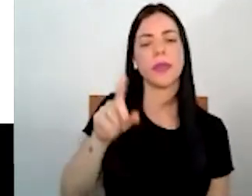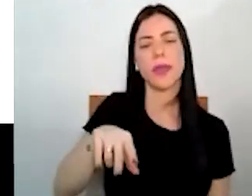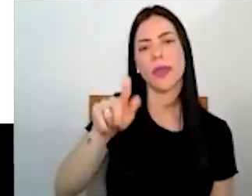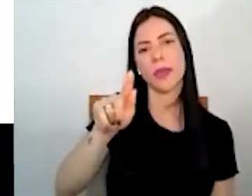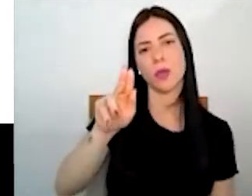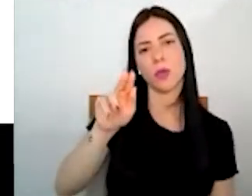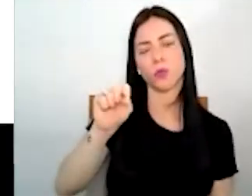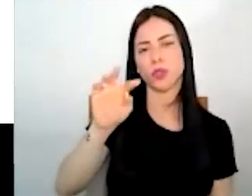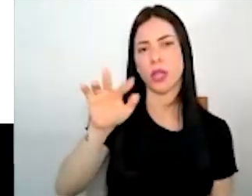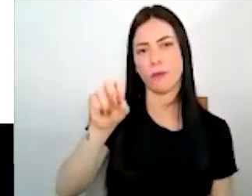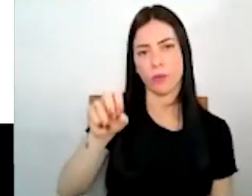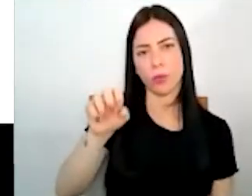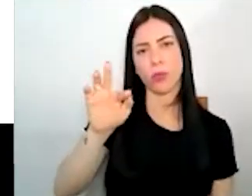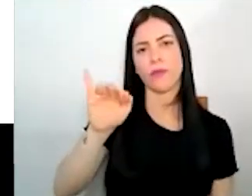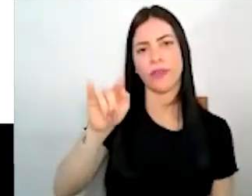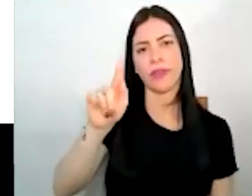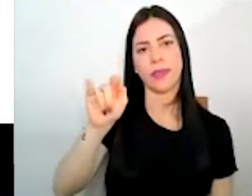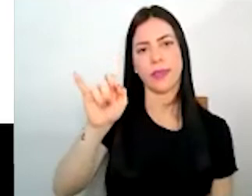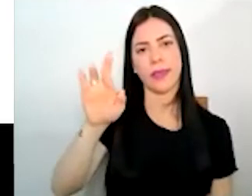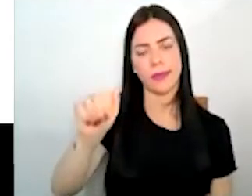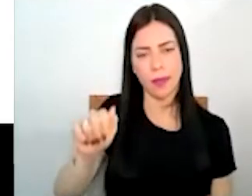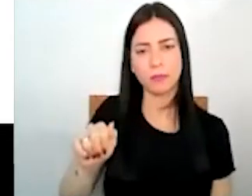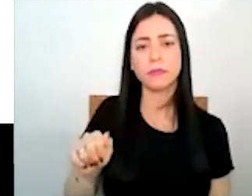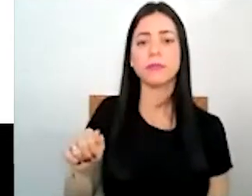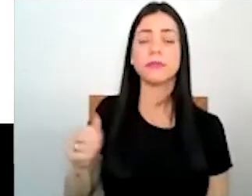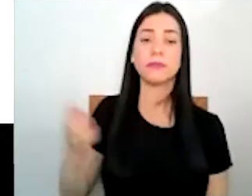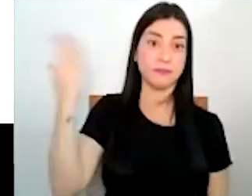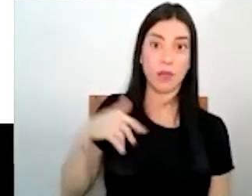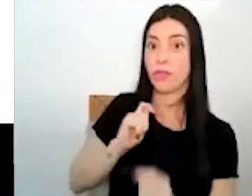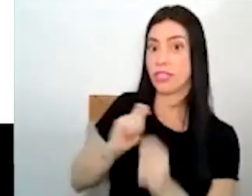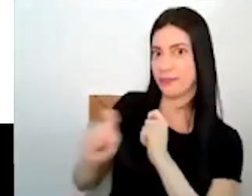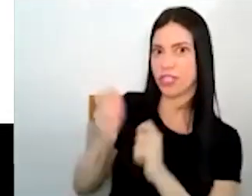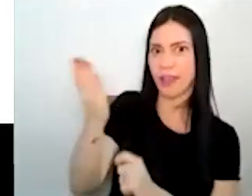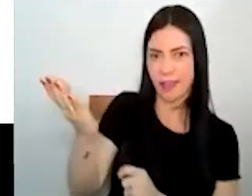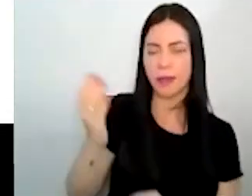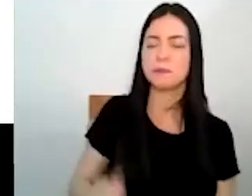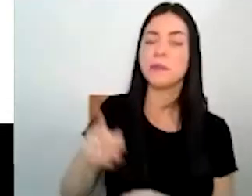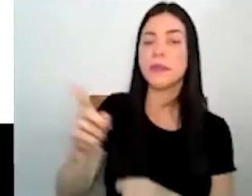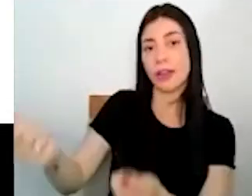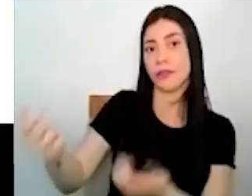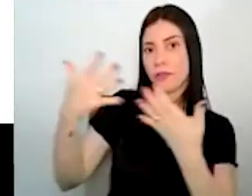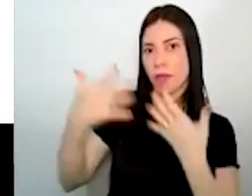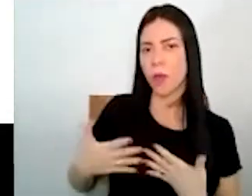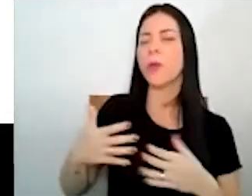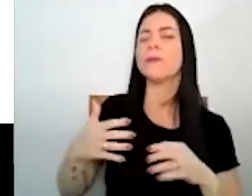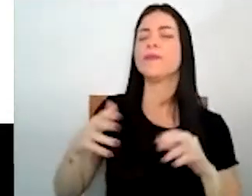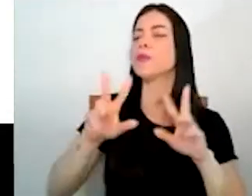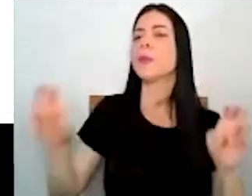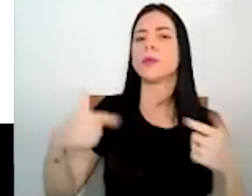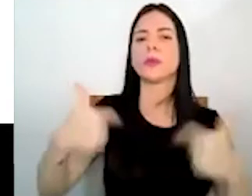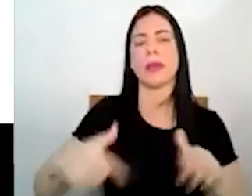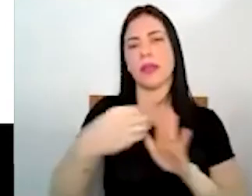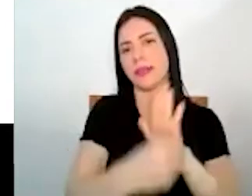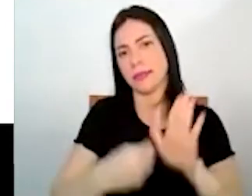Piqueira. Uma vez que eu e a Teresa Bettinardi fomos entrevistar ele falou sobre o trabalho de design ser um